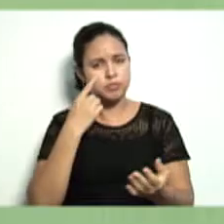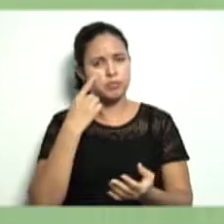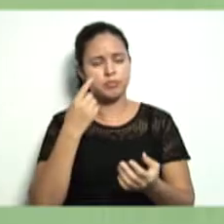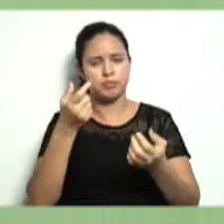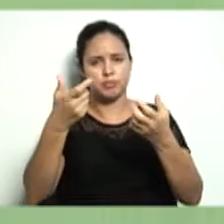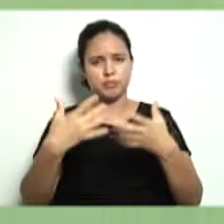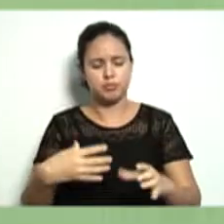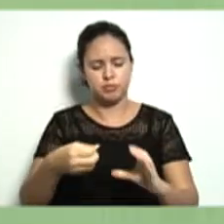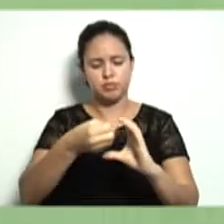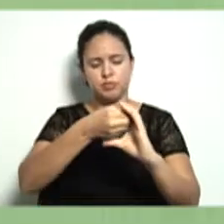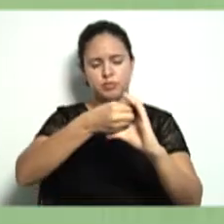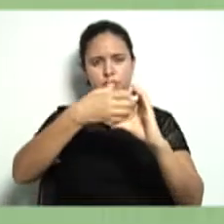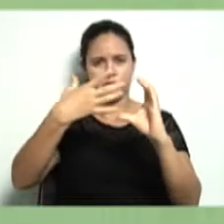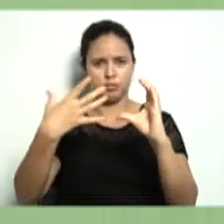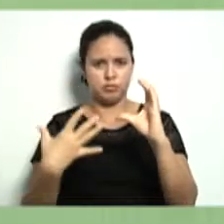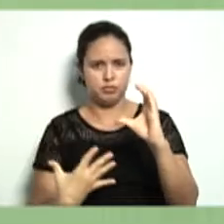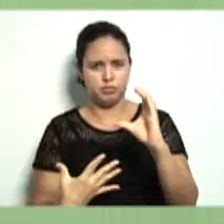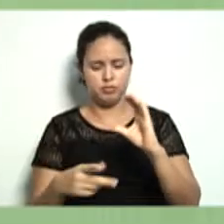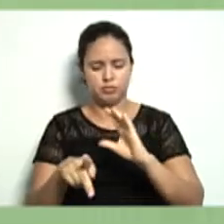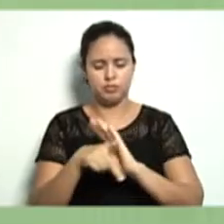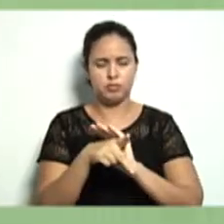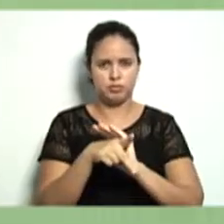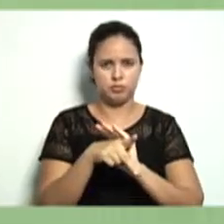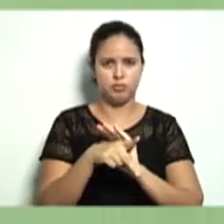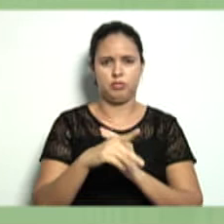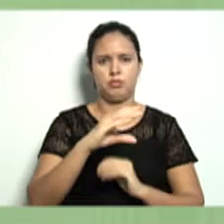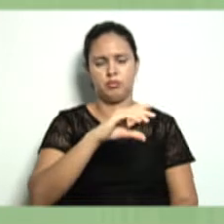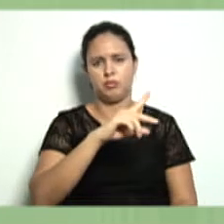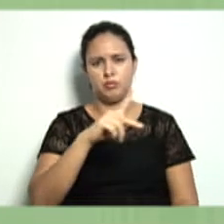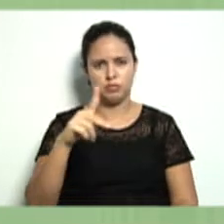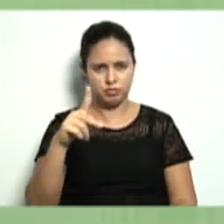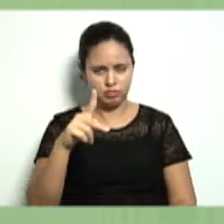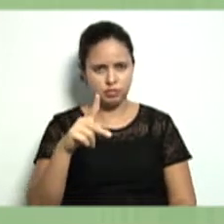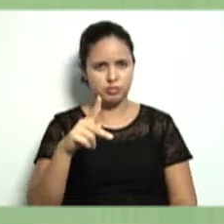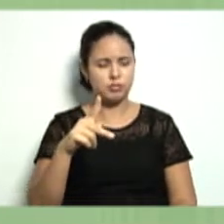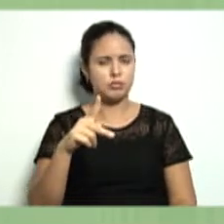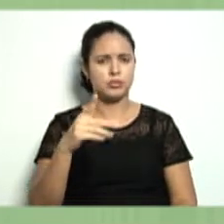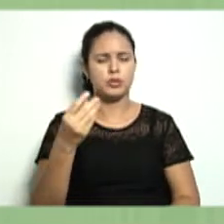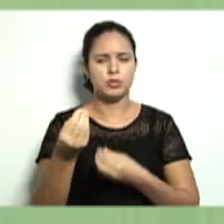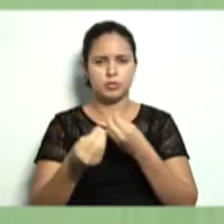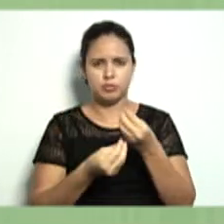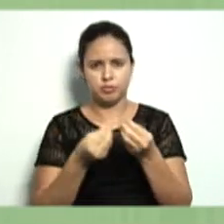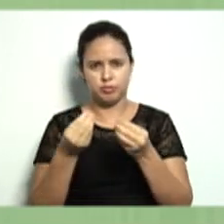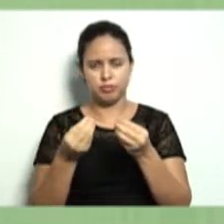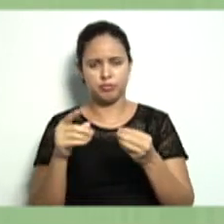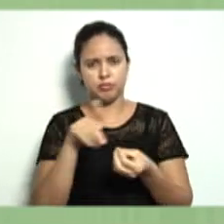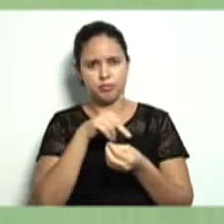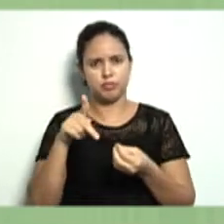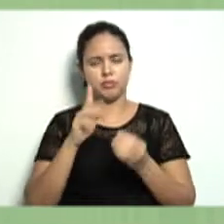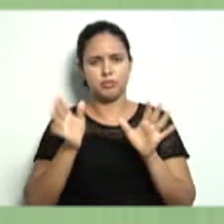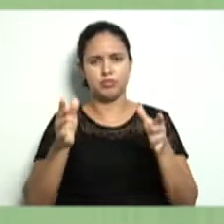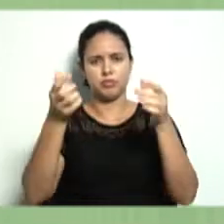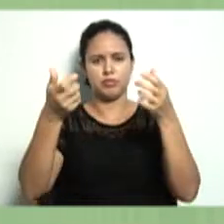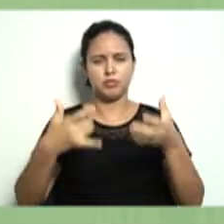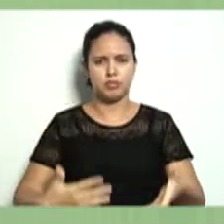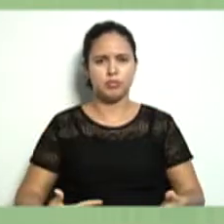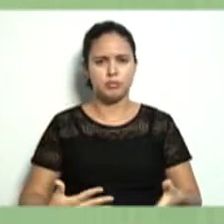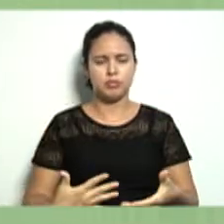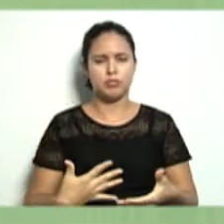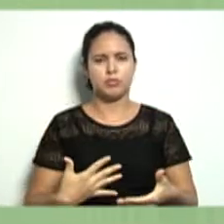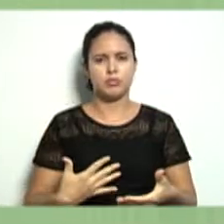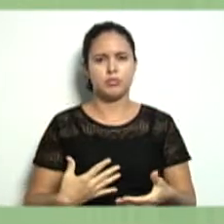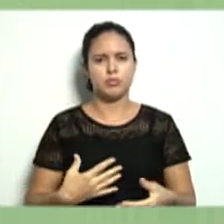características das cooperativas, relembrar isso, como a professora Leide trouxe lá sobre os princípios